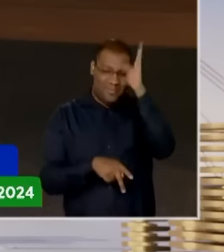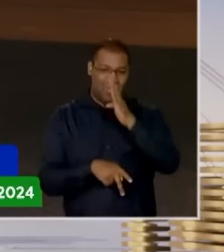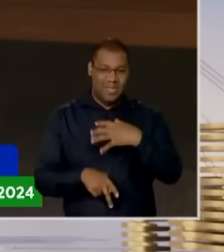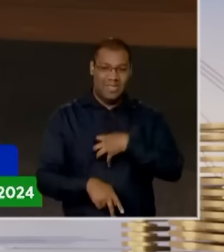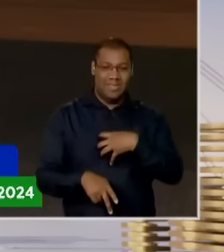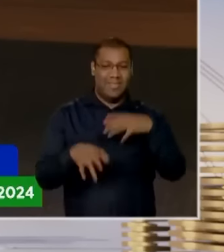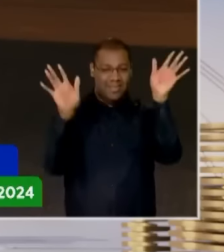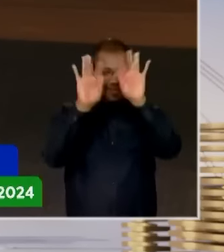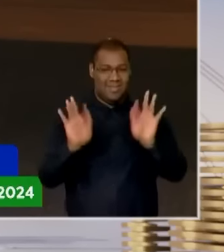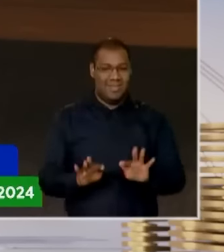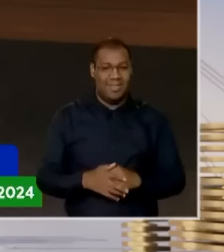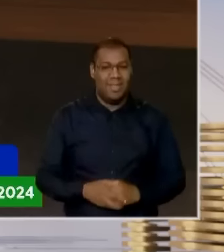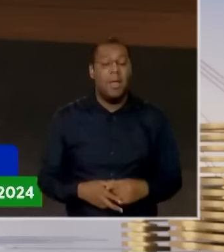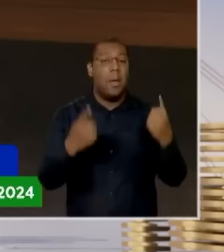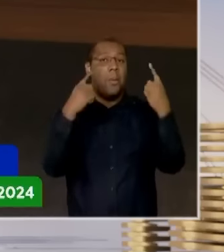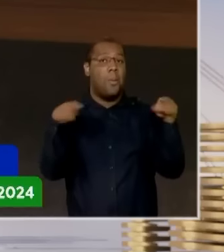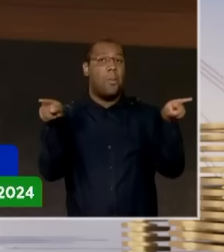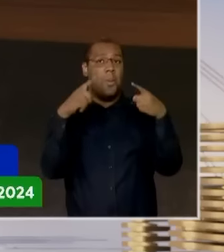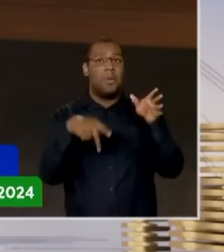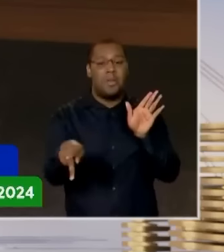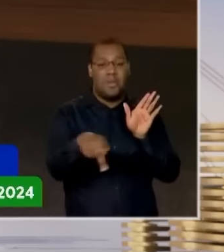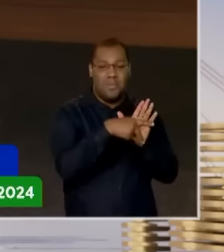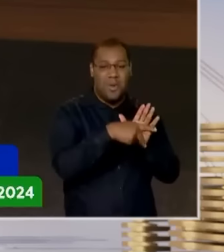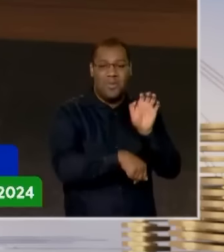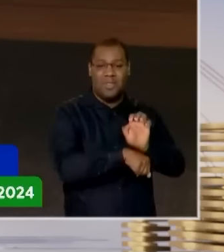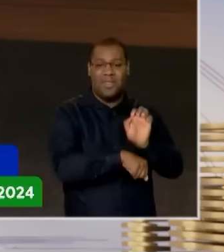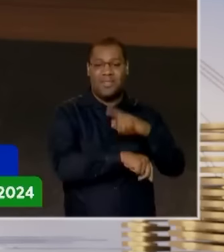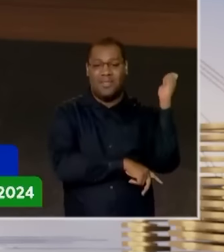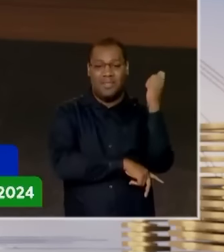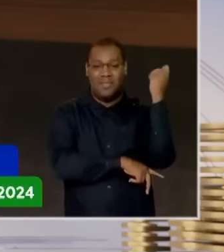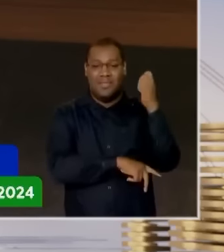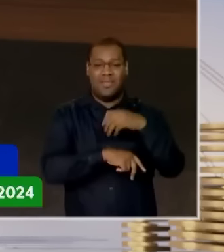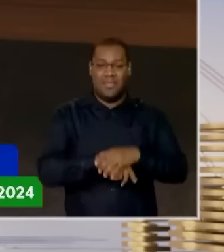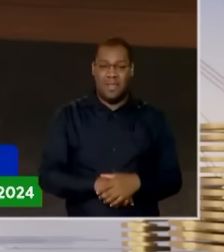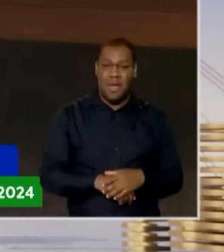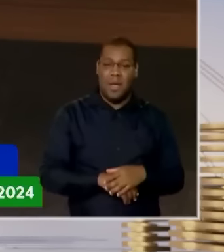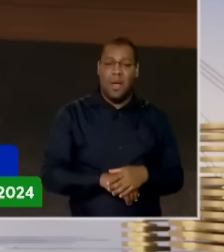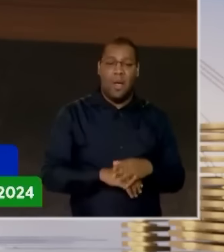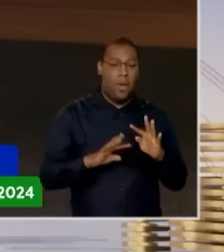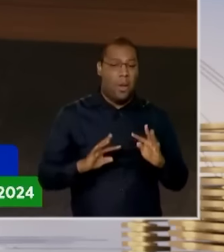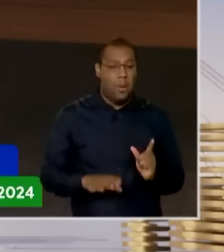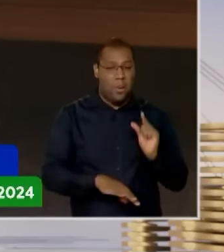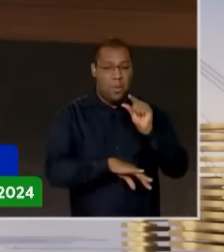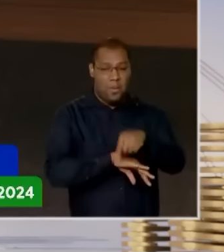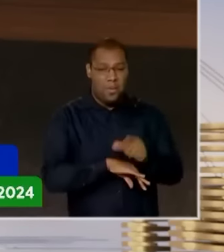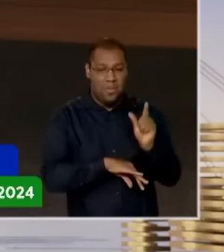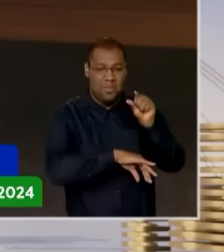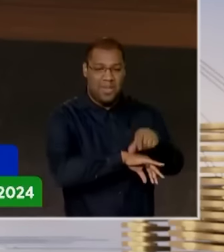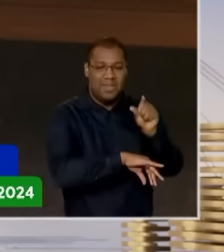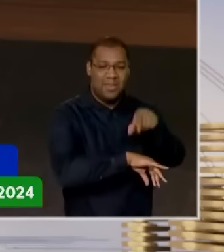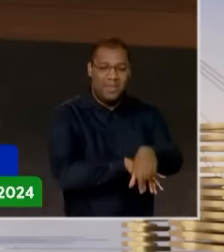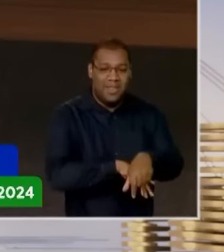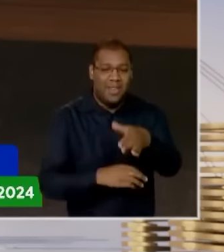a desoneração, é verdade, a desoneração deve ser muito criteriosa. Não dá para desonerar, ou